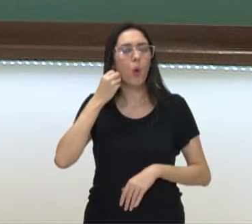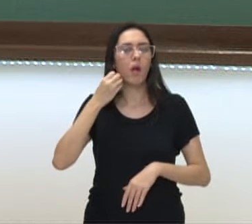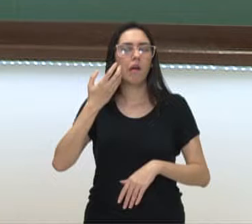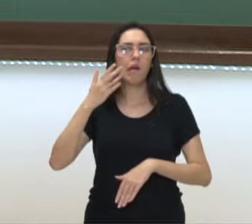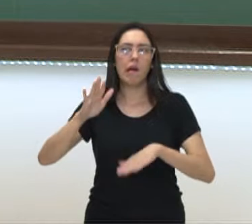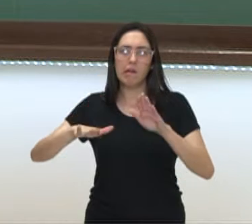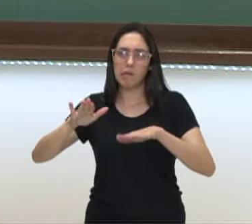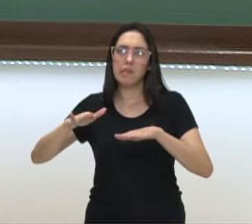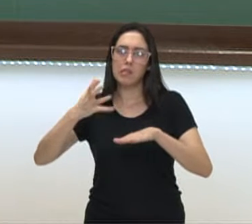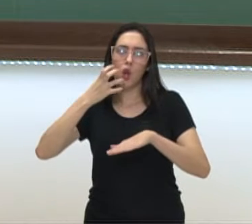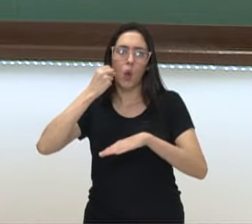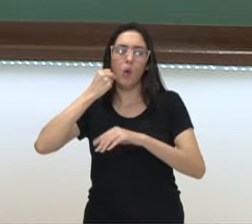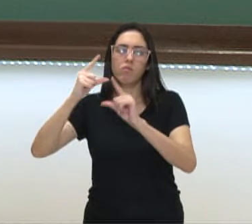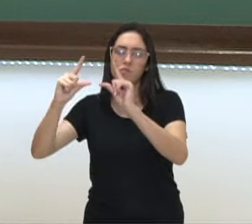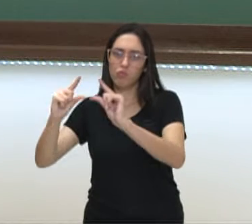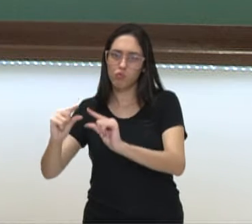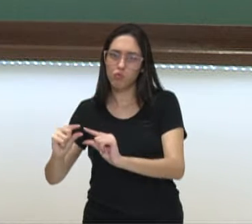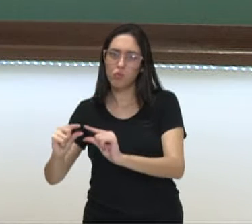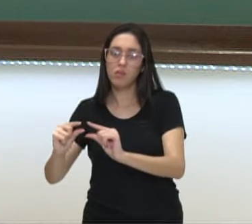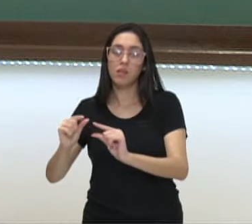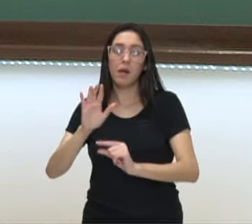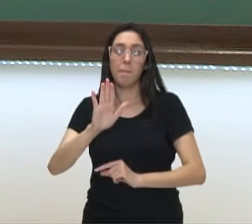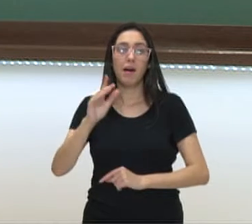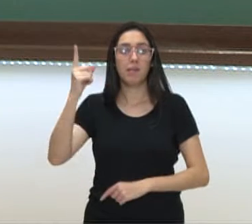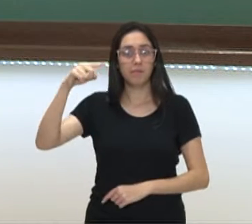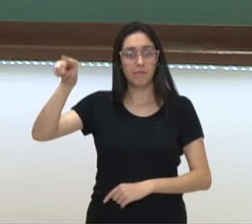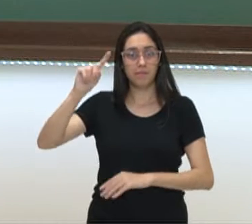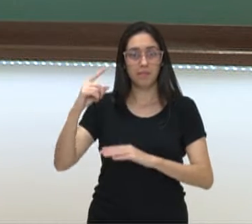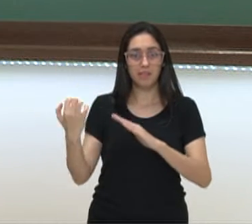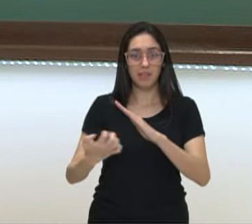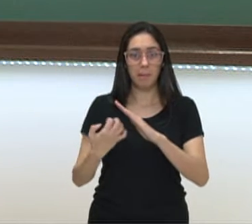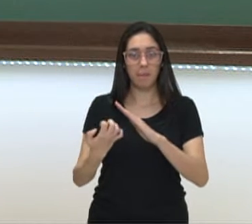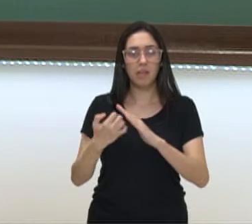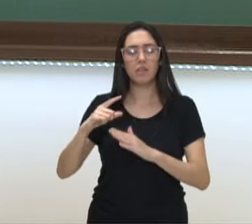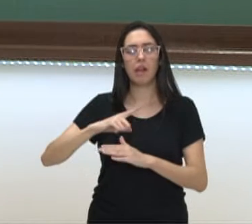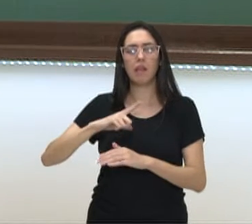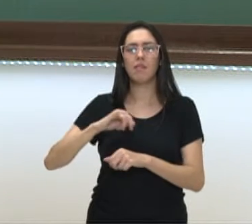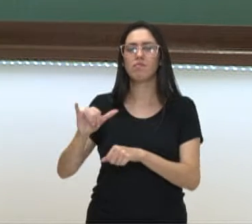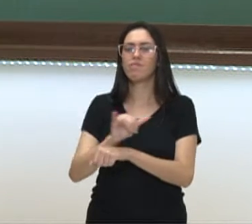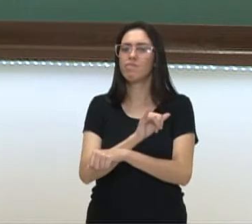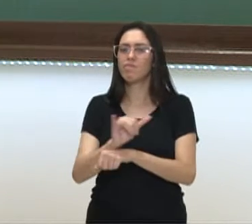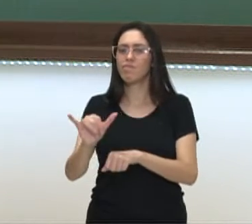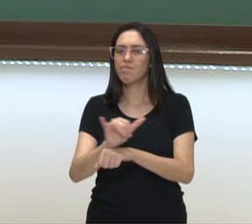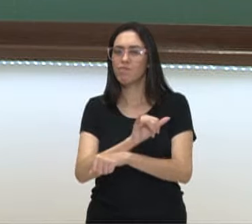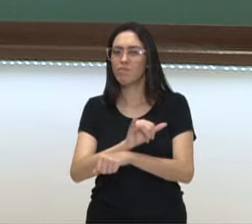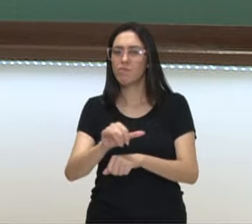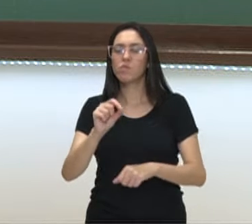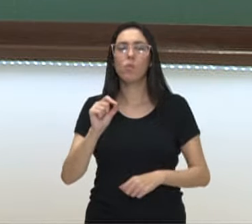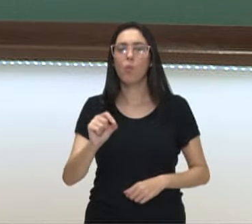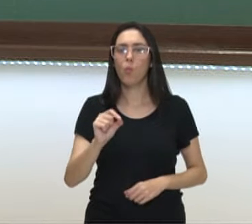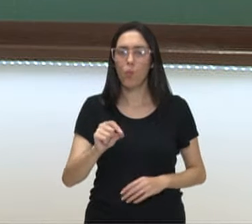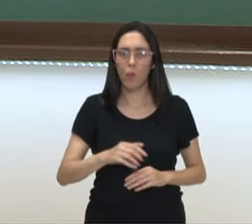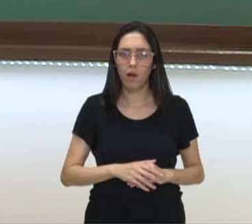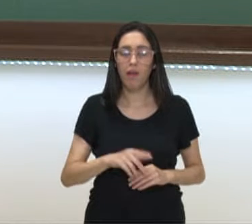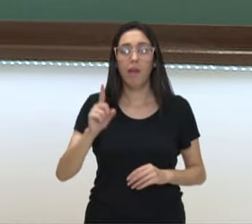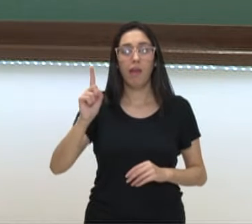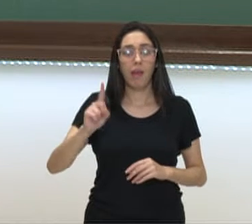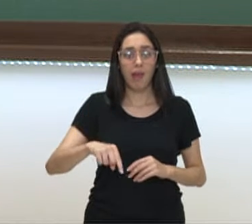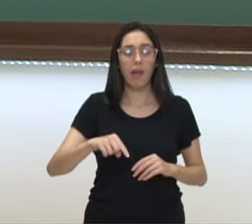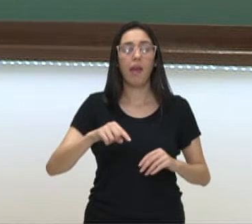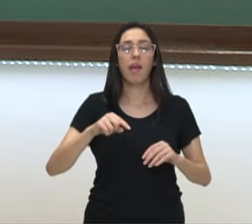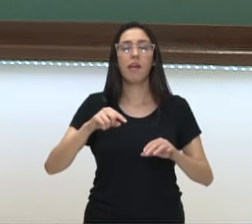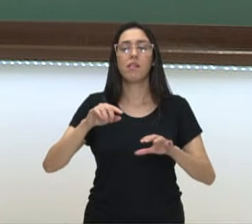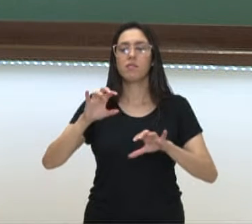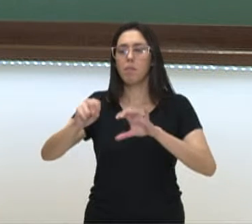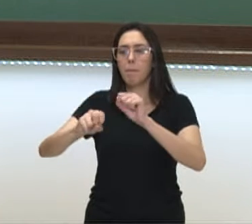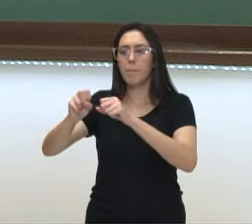pouco daquele item, ou ainda, quando as empresas adotam essas estratégias, elas estão pegando alguns produtos que